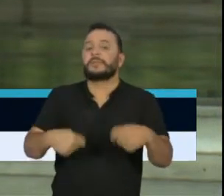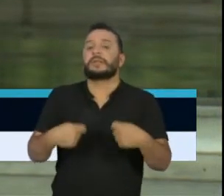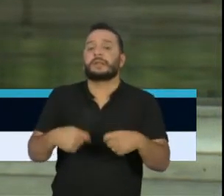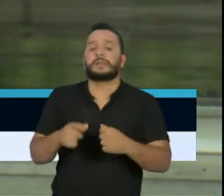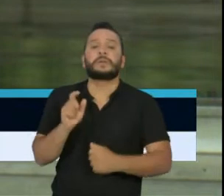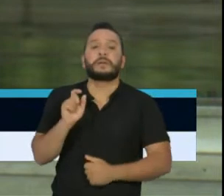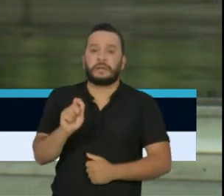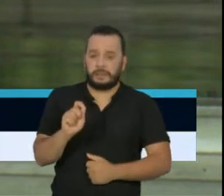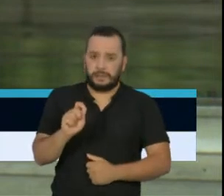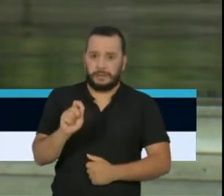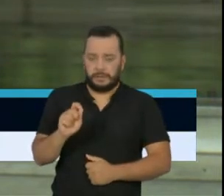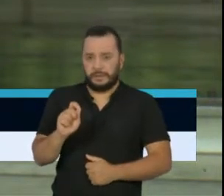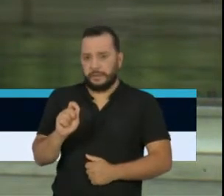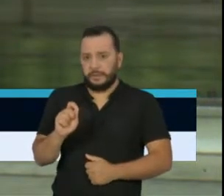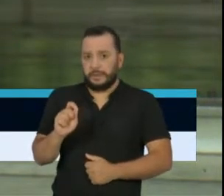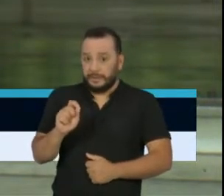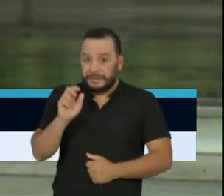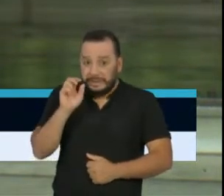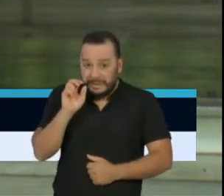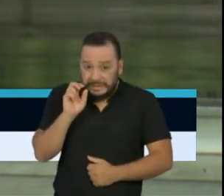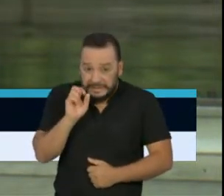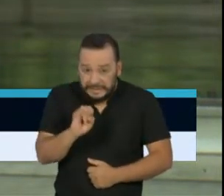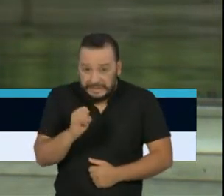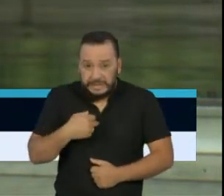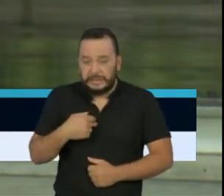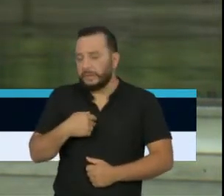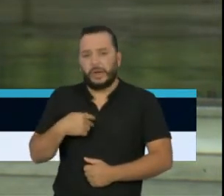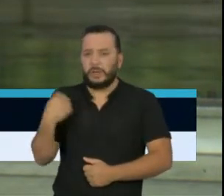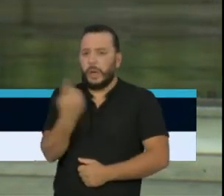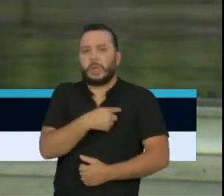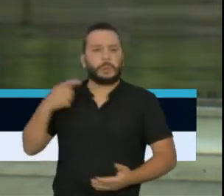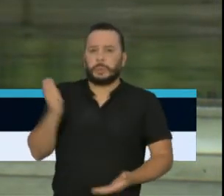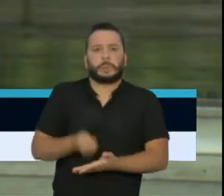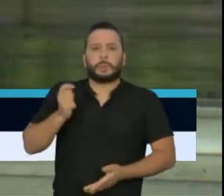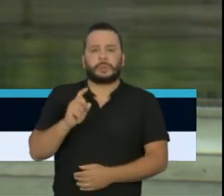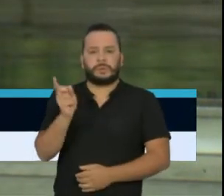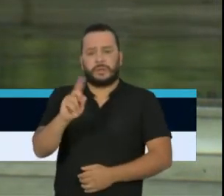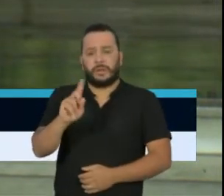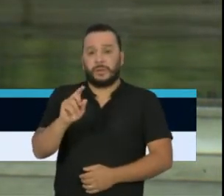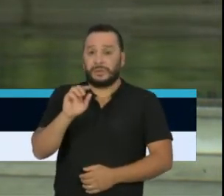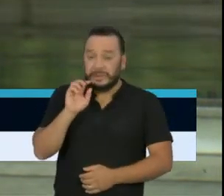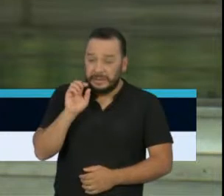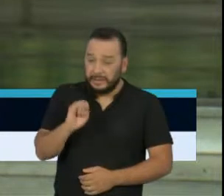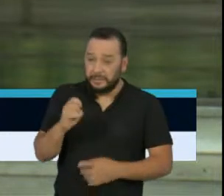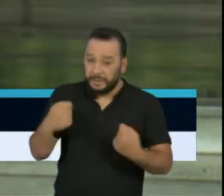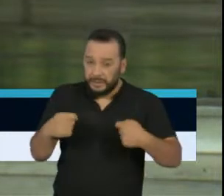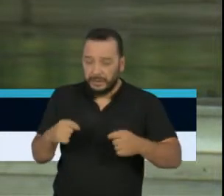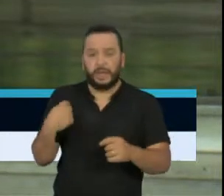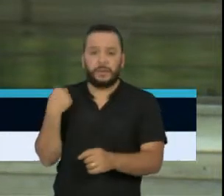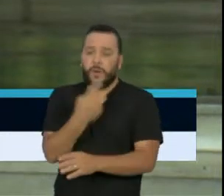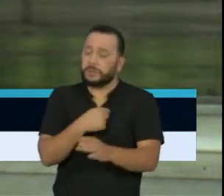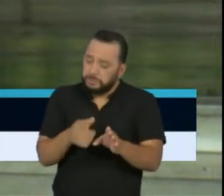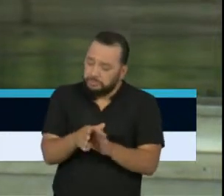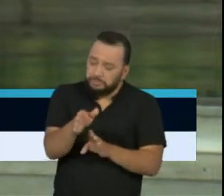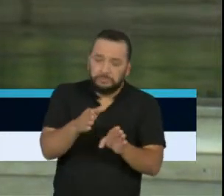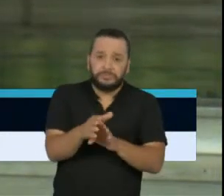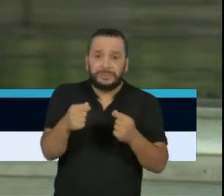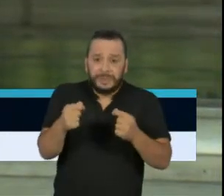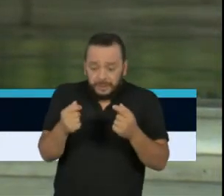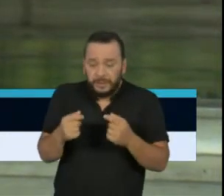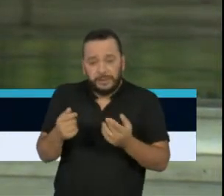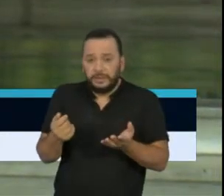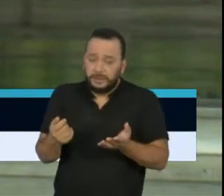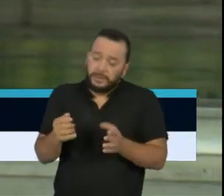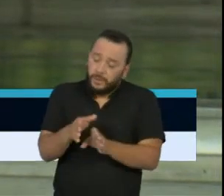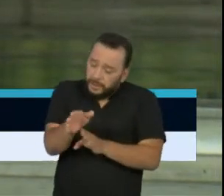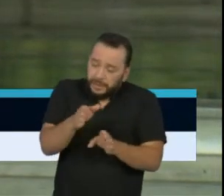esta necessidade, tornaremos obrigatória, mas eu não consigo compreender que alguém não queira defender a sua própria vida. Eu